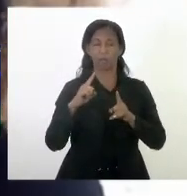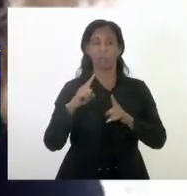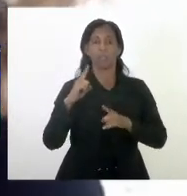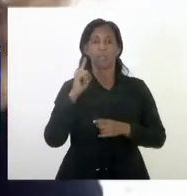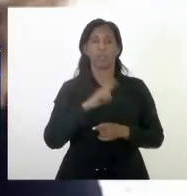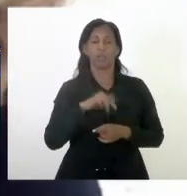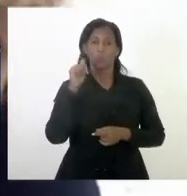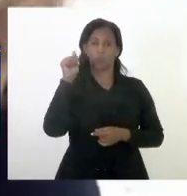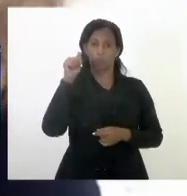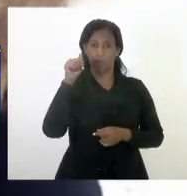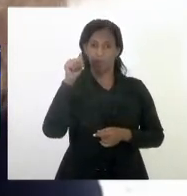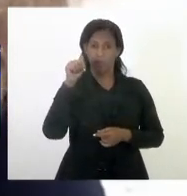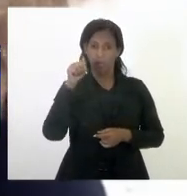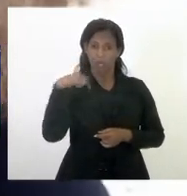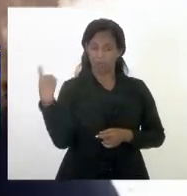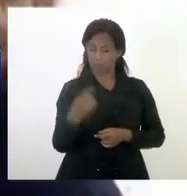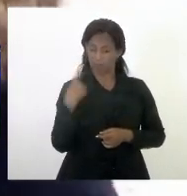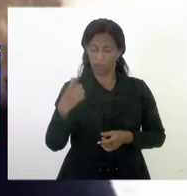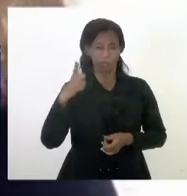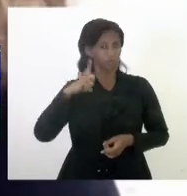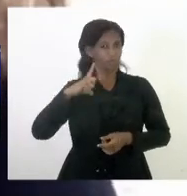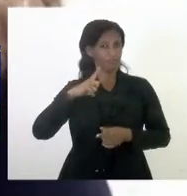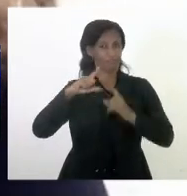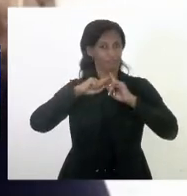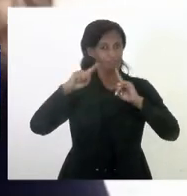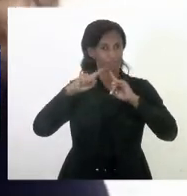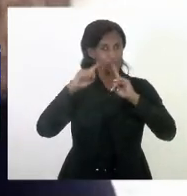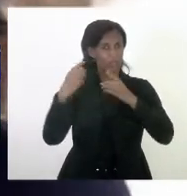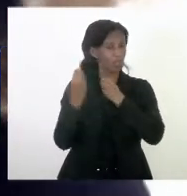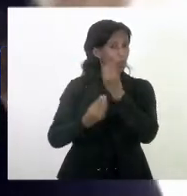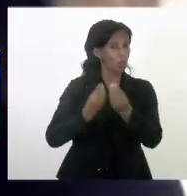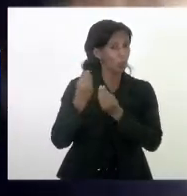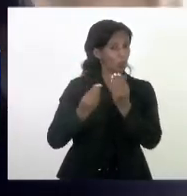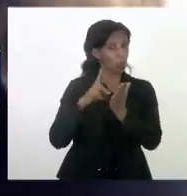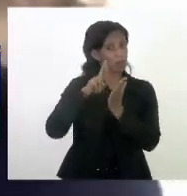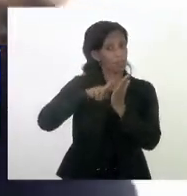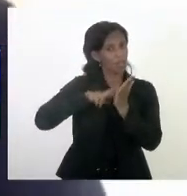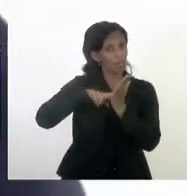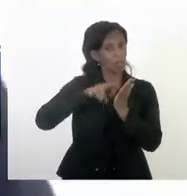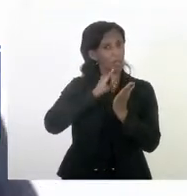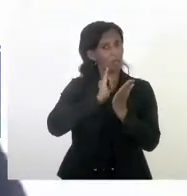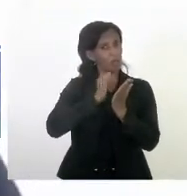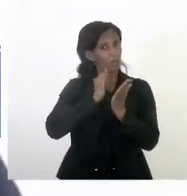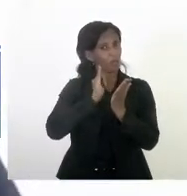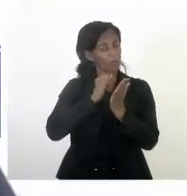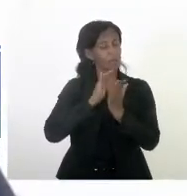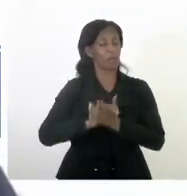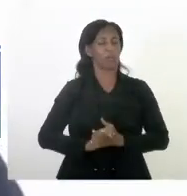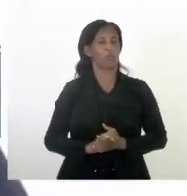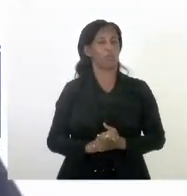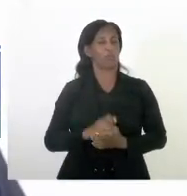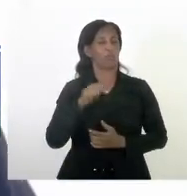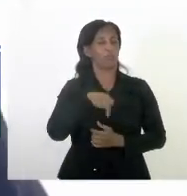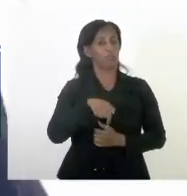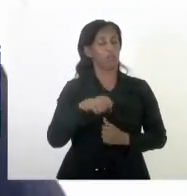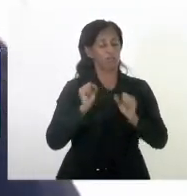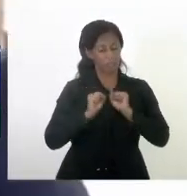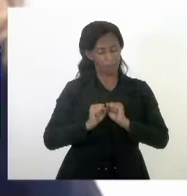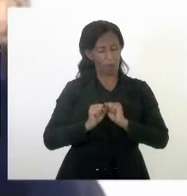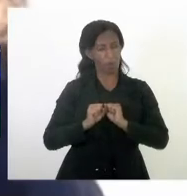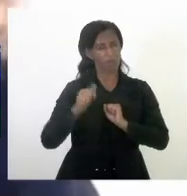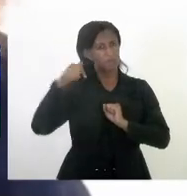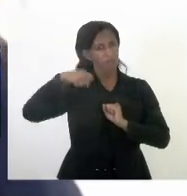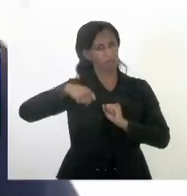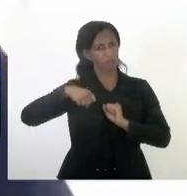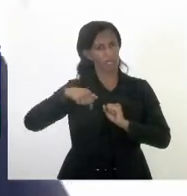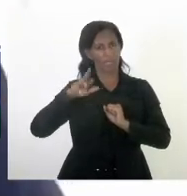recebendo sucessivamente e retomo esse requerimento de informação como algo que possa sair daqui não apenas